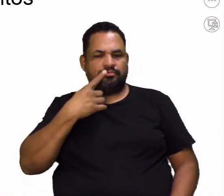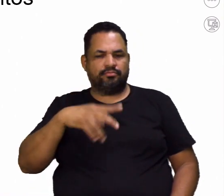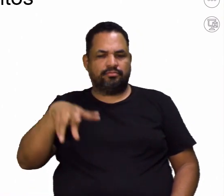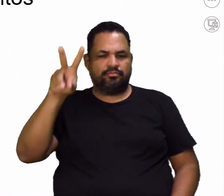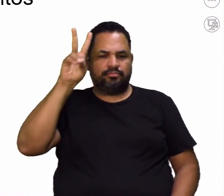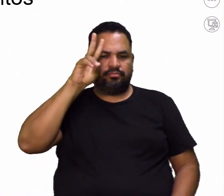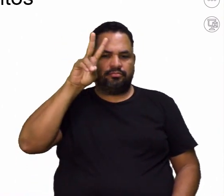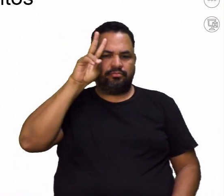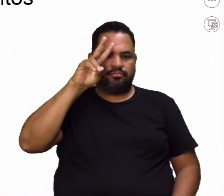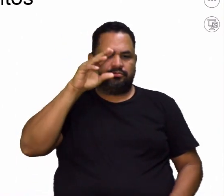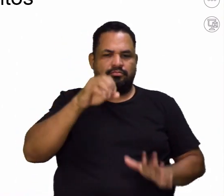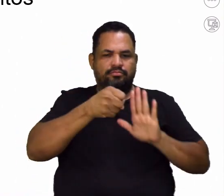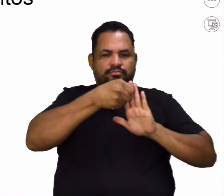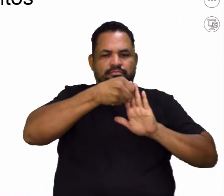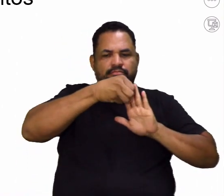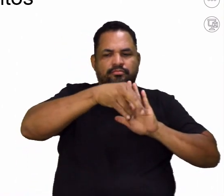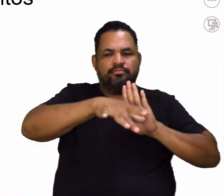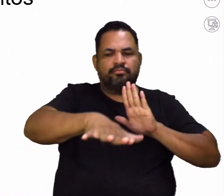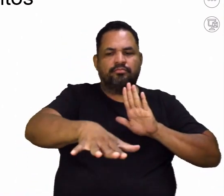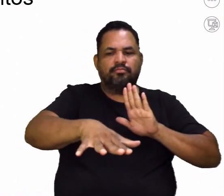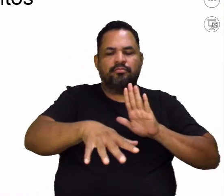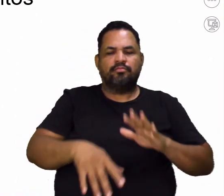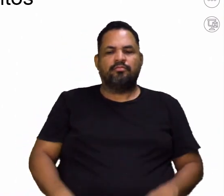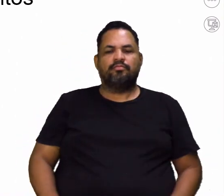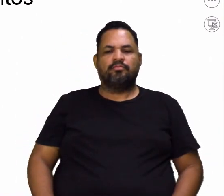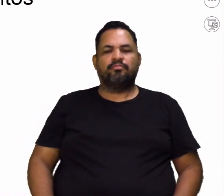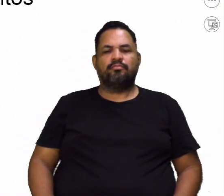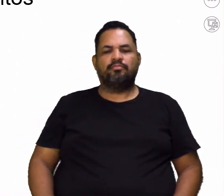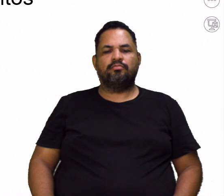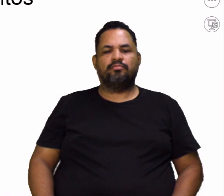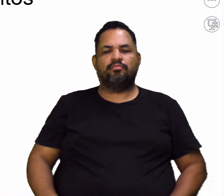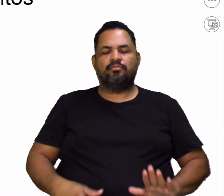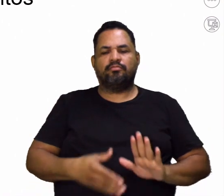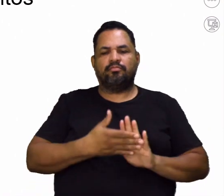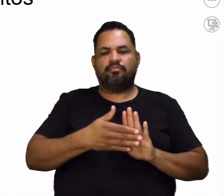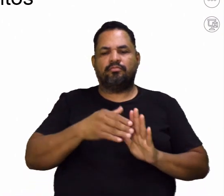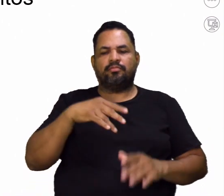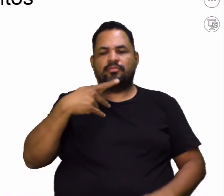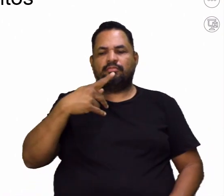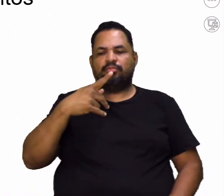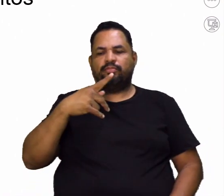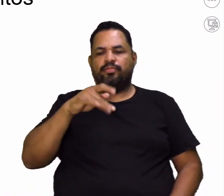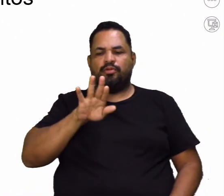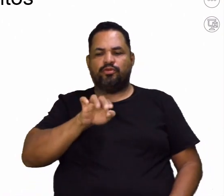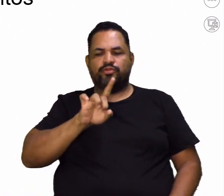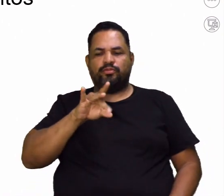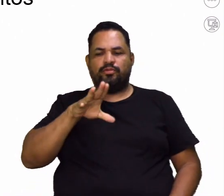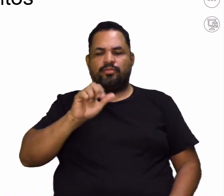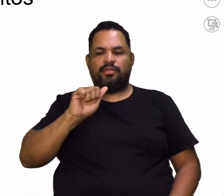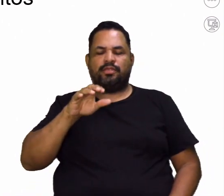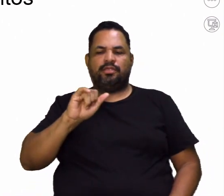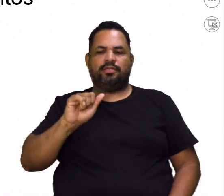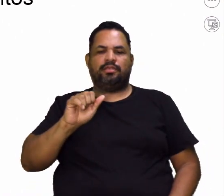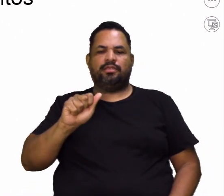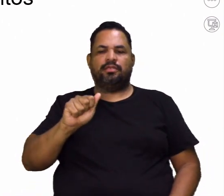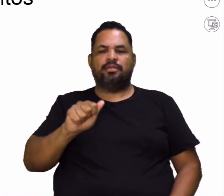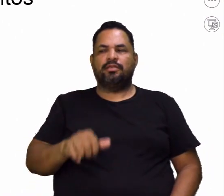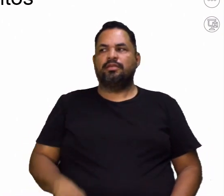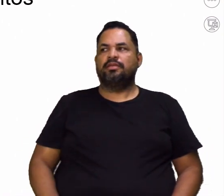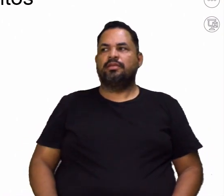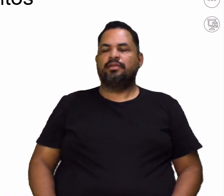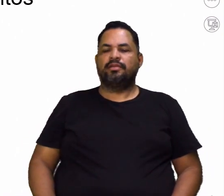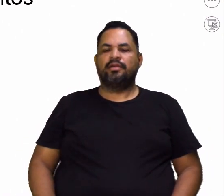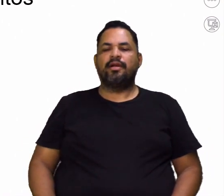da figura de linguagem né A prosopopeia tá certo que a